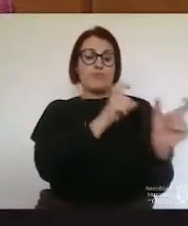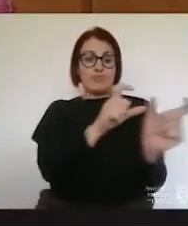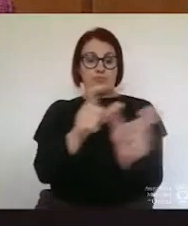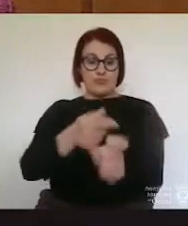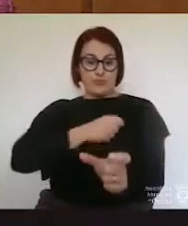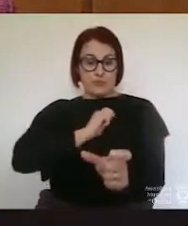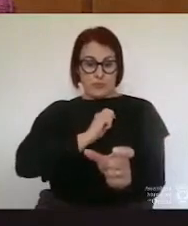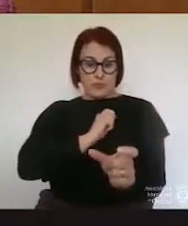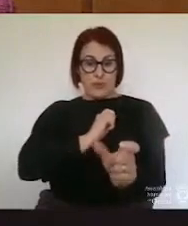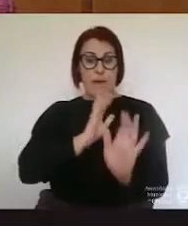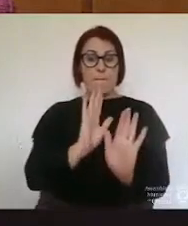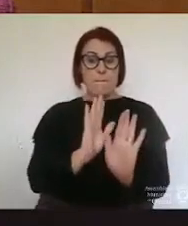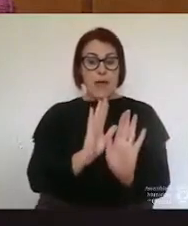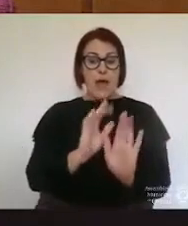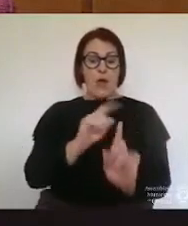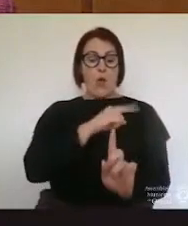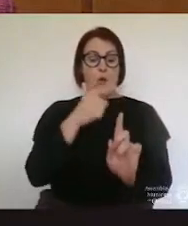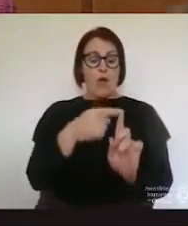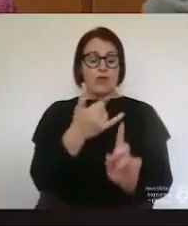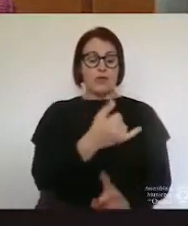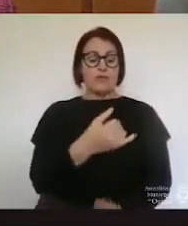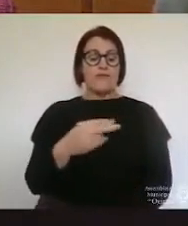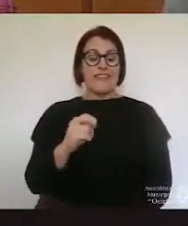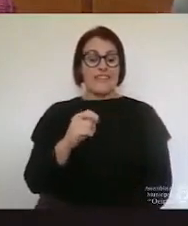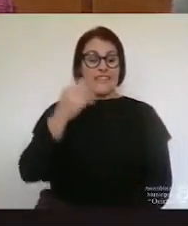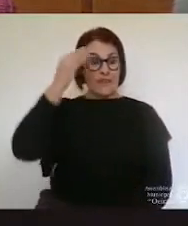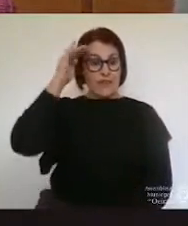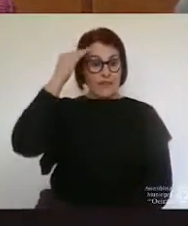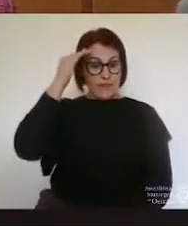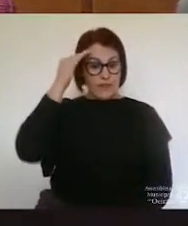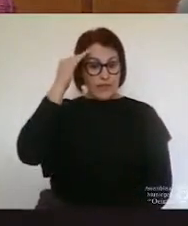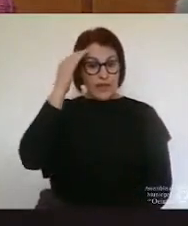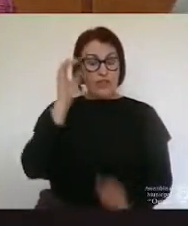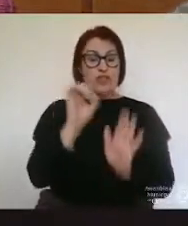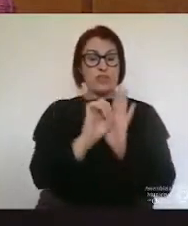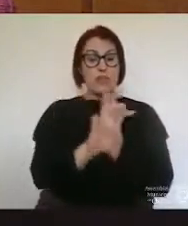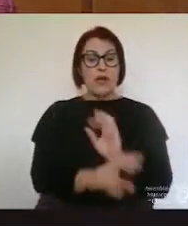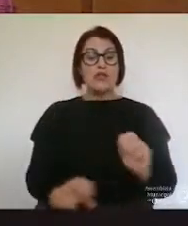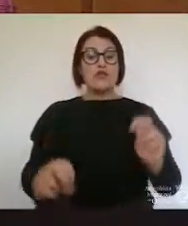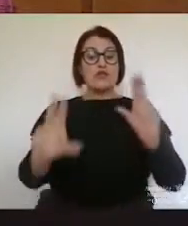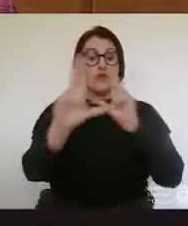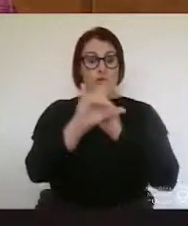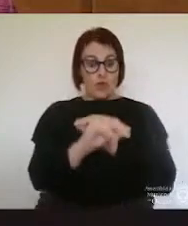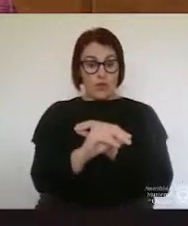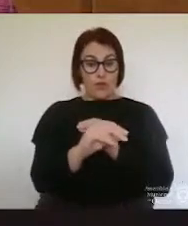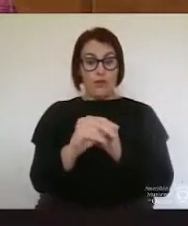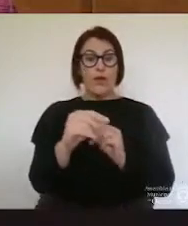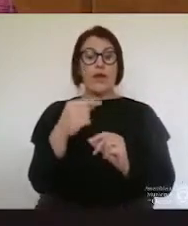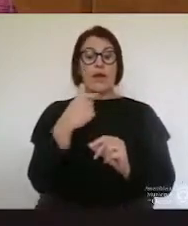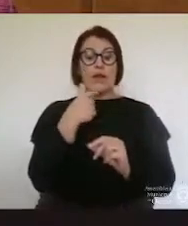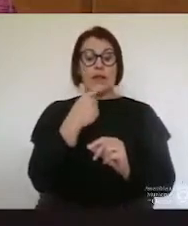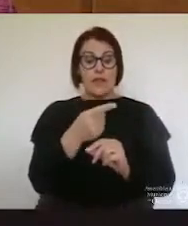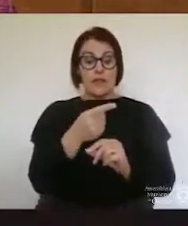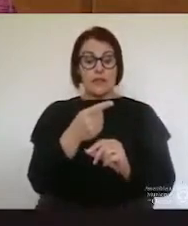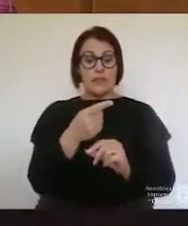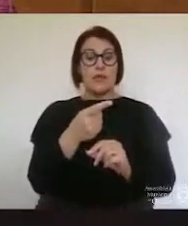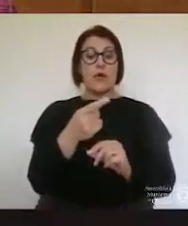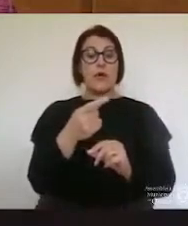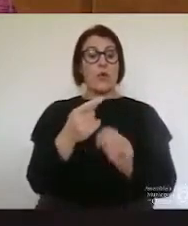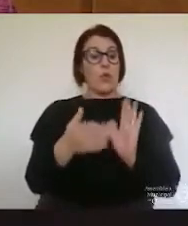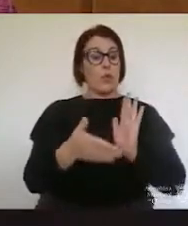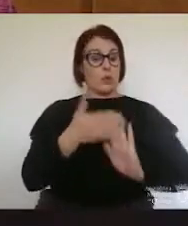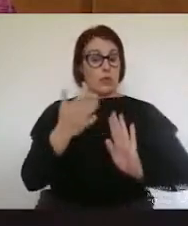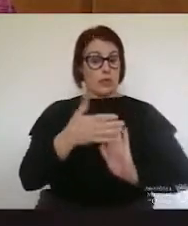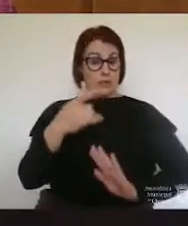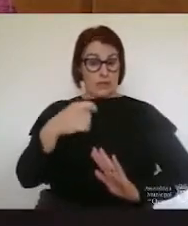só em fevereiro de 2023, com o novo despacho e determinação pela sua mão de urgente,